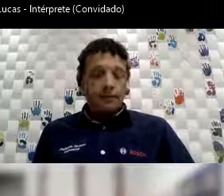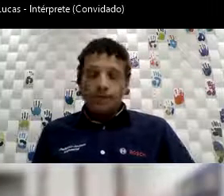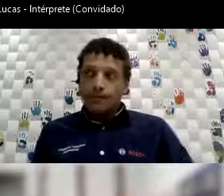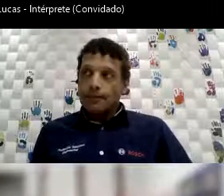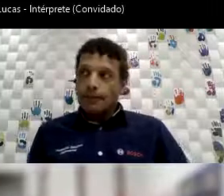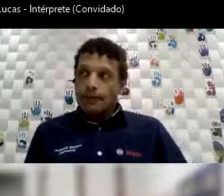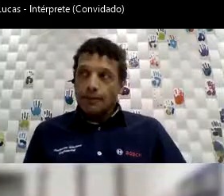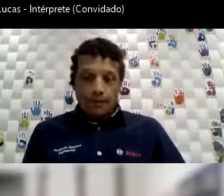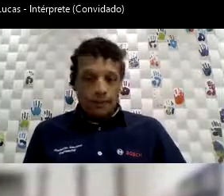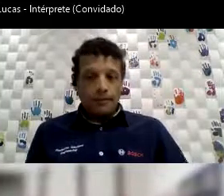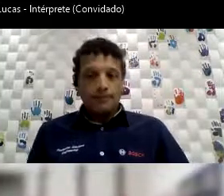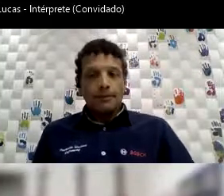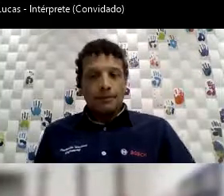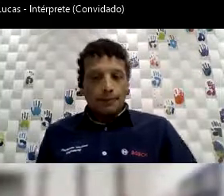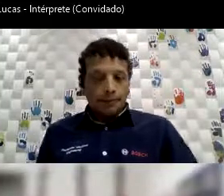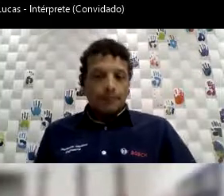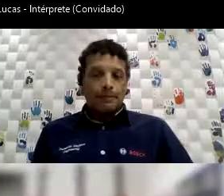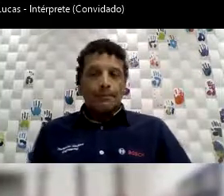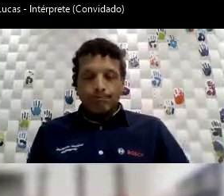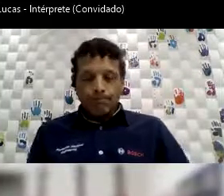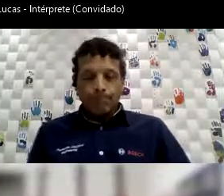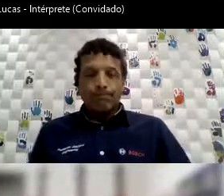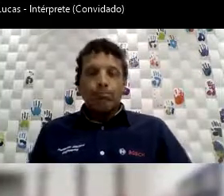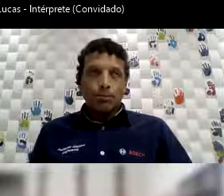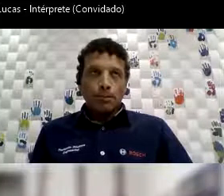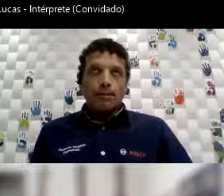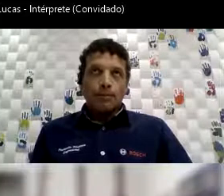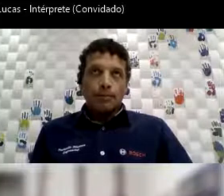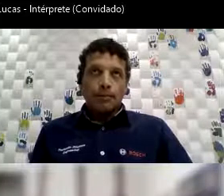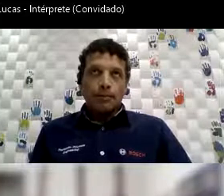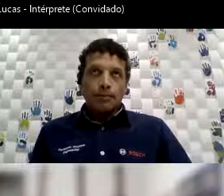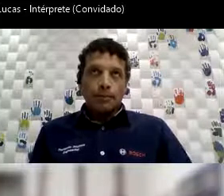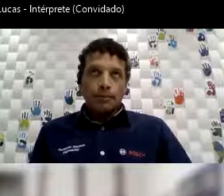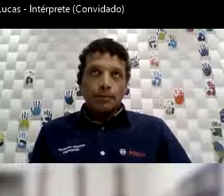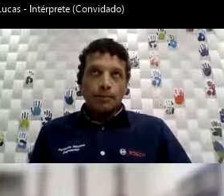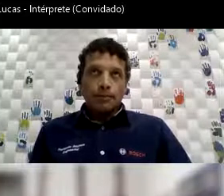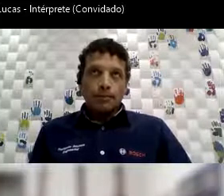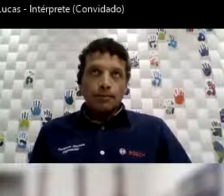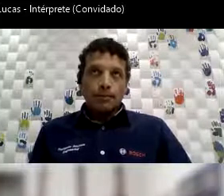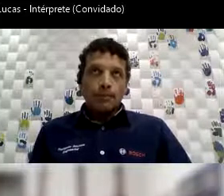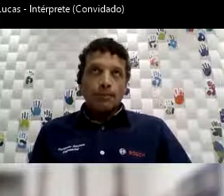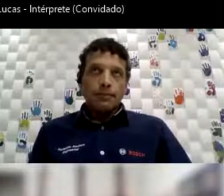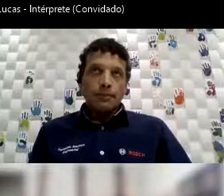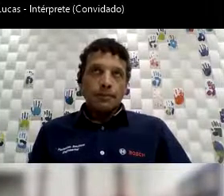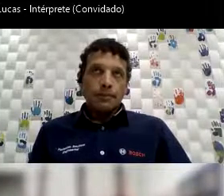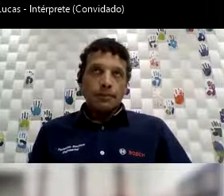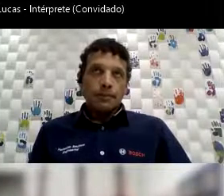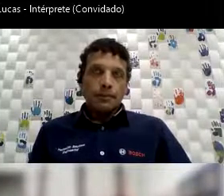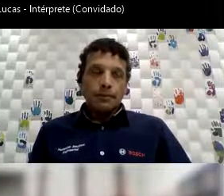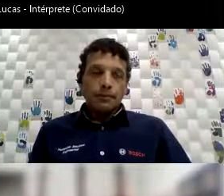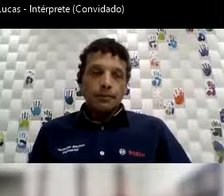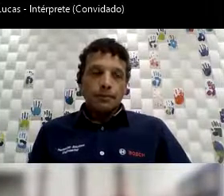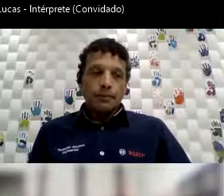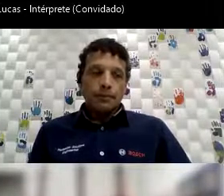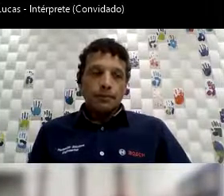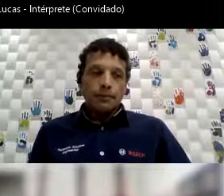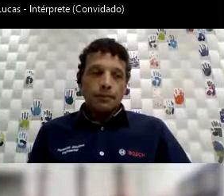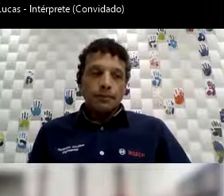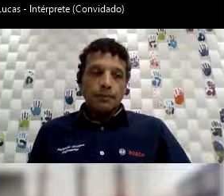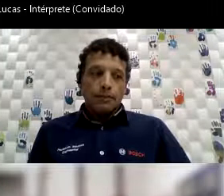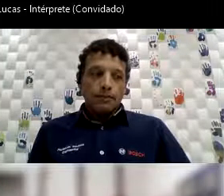pode ser algum bug, aí eu já fico com essa missão de dar uma olhada, tá? Porque o correto seria você receber. Até eu falei,